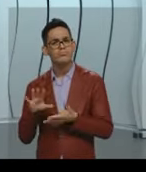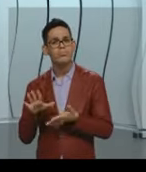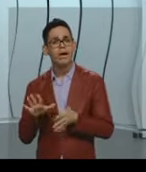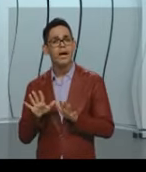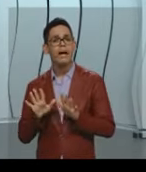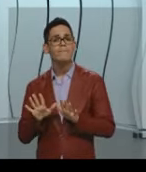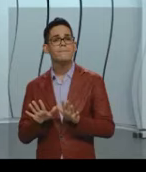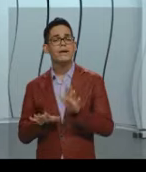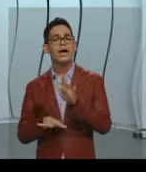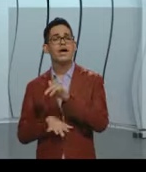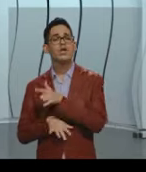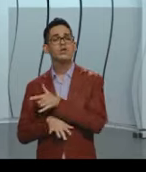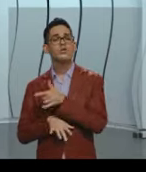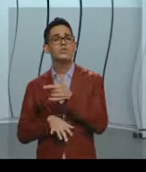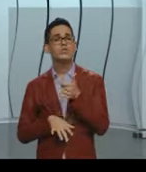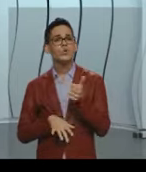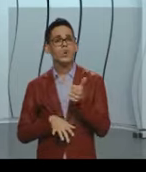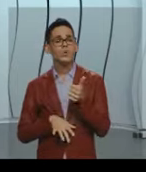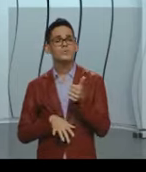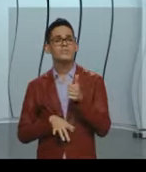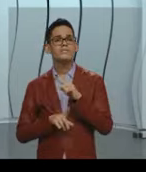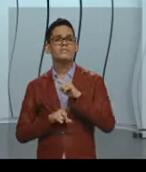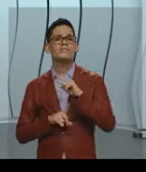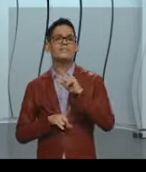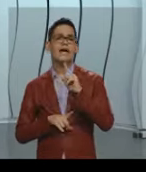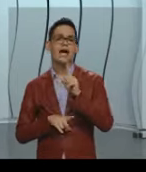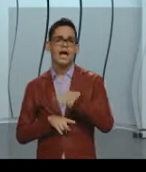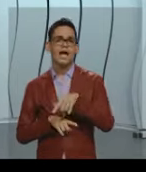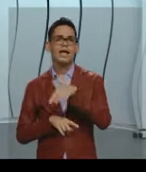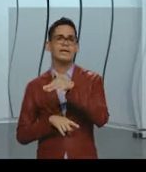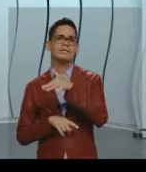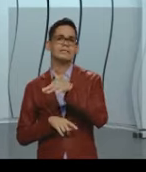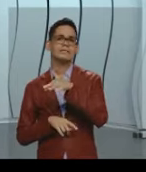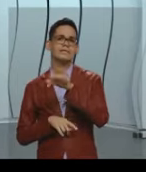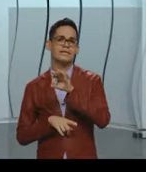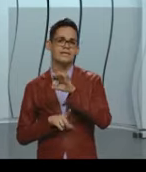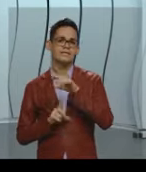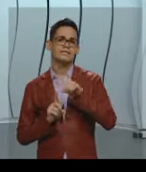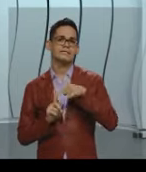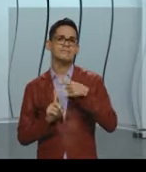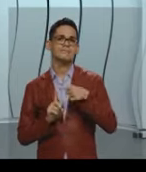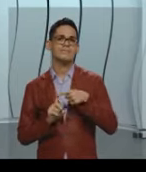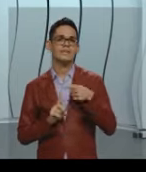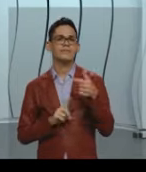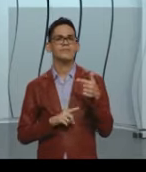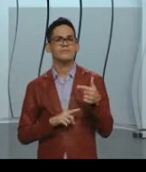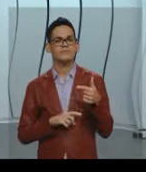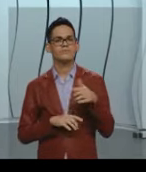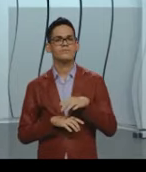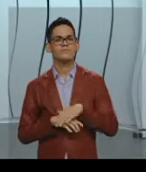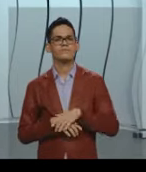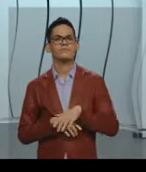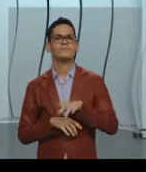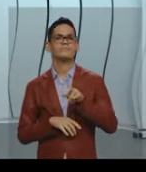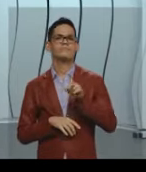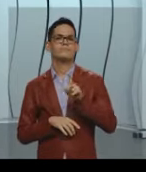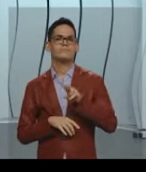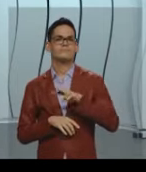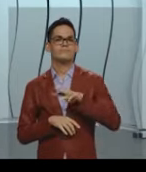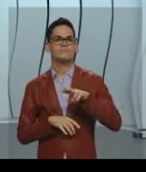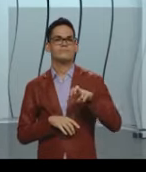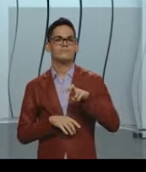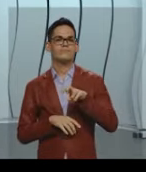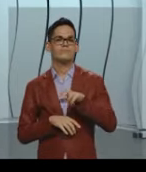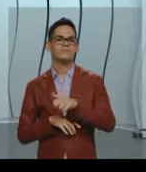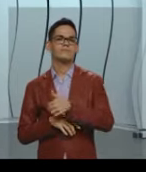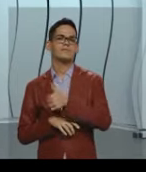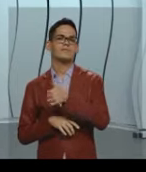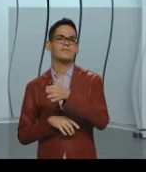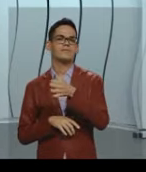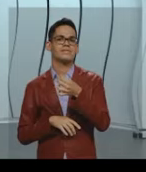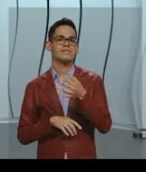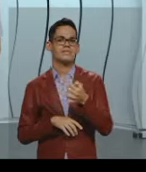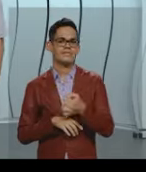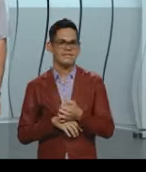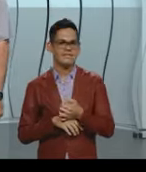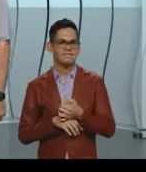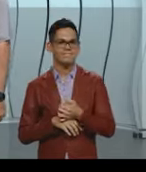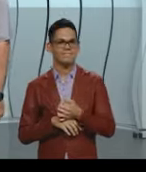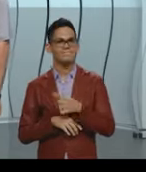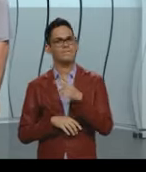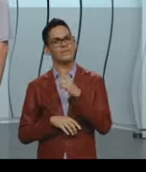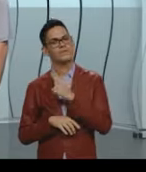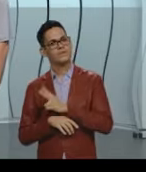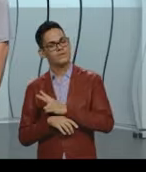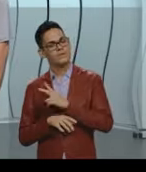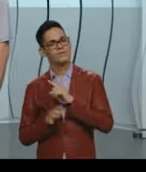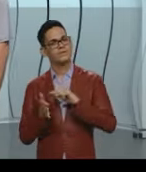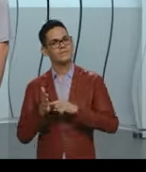ó, 12 seria 10 mais 2. Então você faz 10 vezes 16, dá 160. 2 vezes 16,